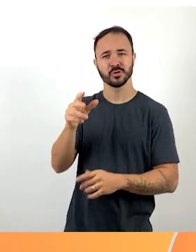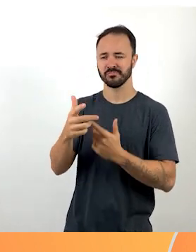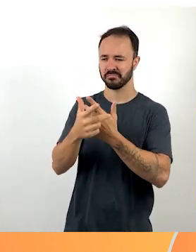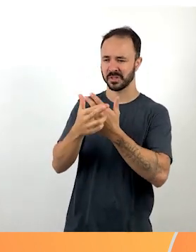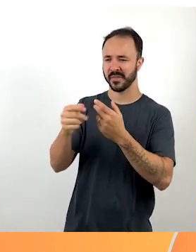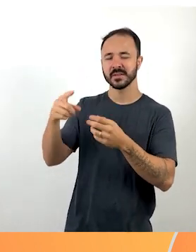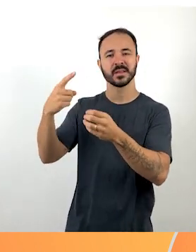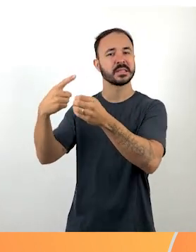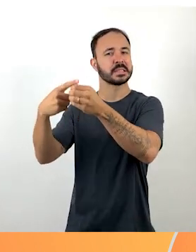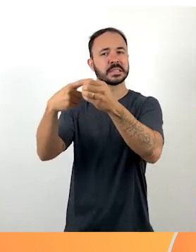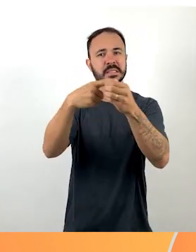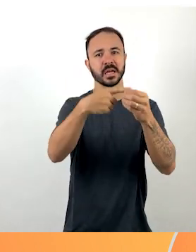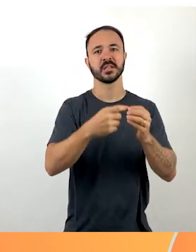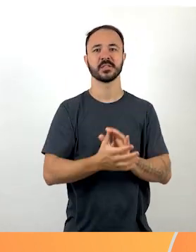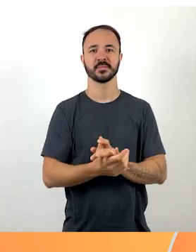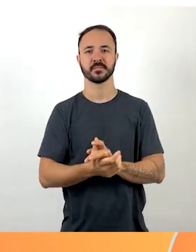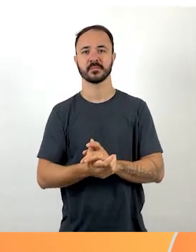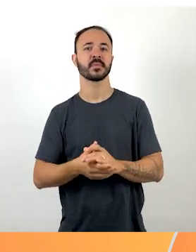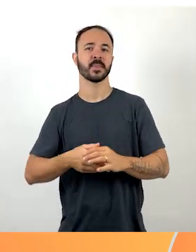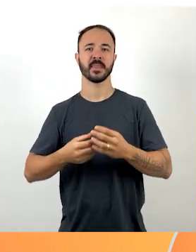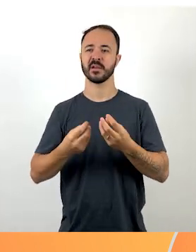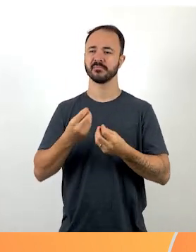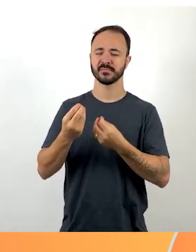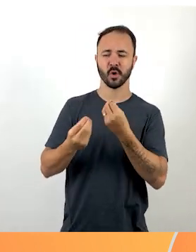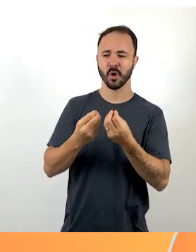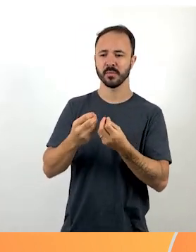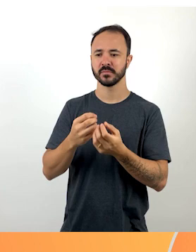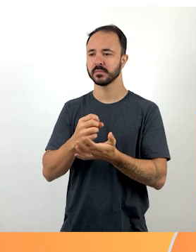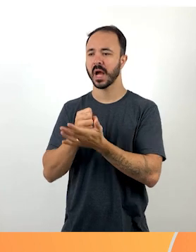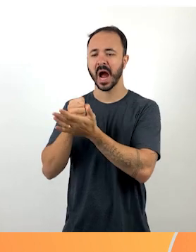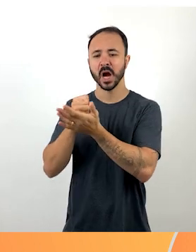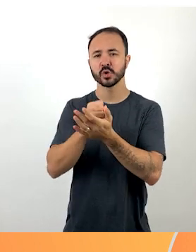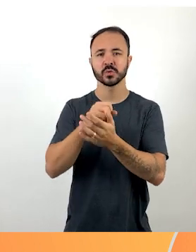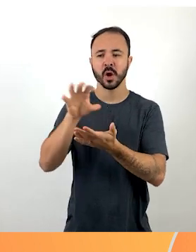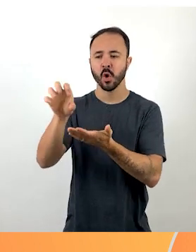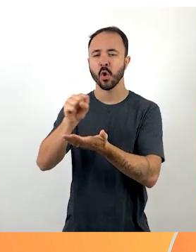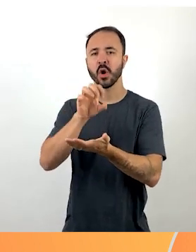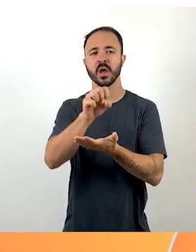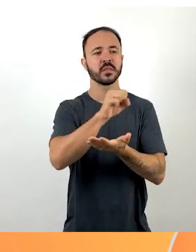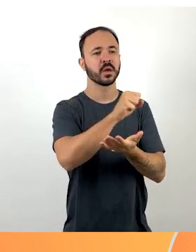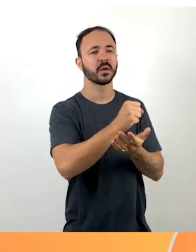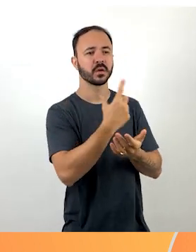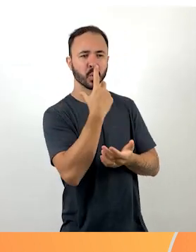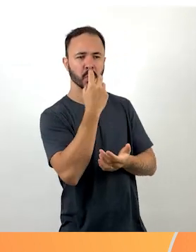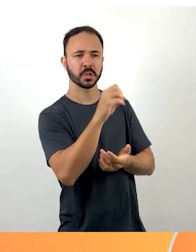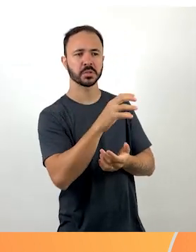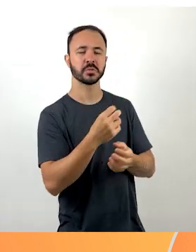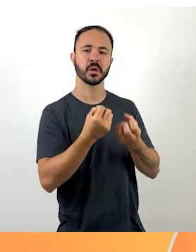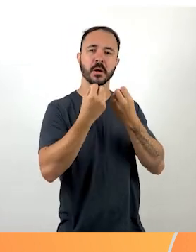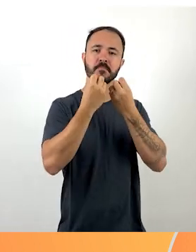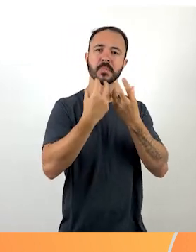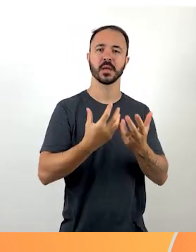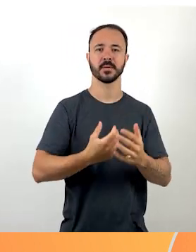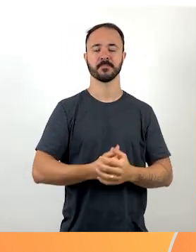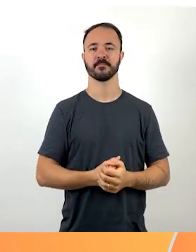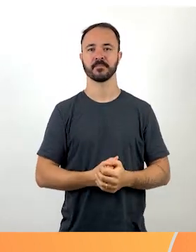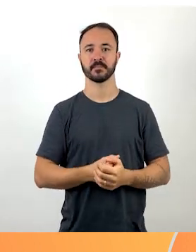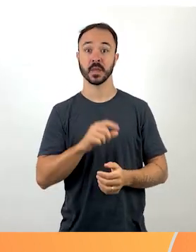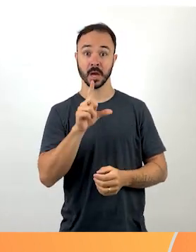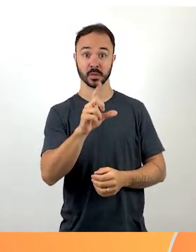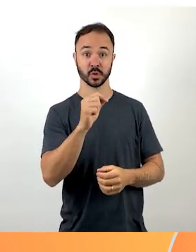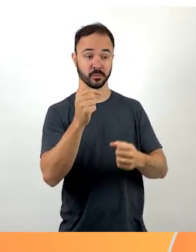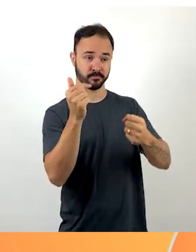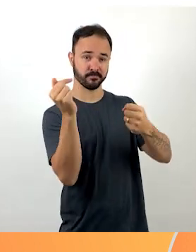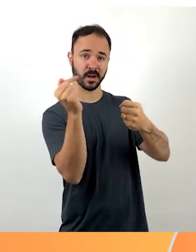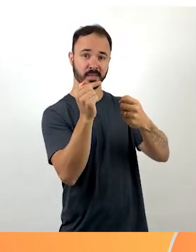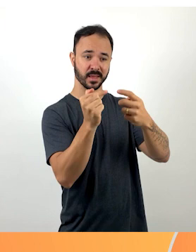Existem formas mais adequadas para o encaminhamento desses resíduos. Isso trará benefício econômico e ambiental. Assinale a alternativa